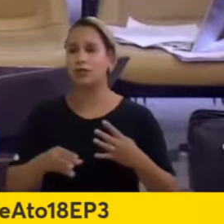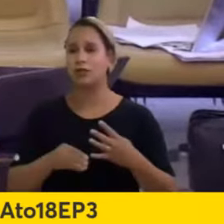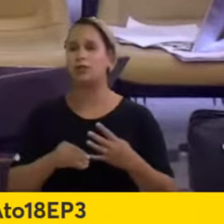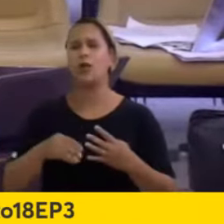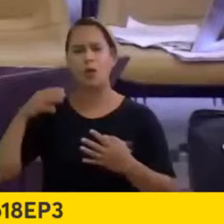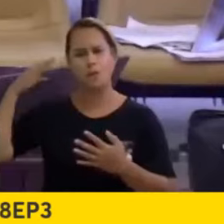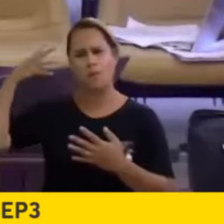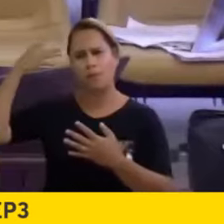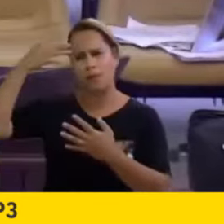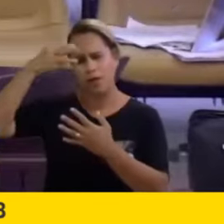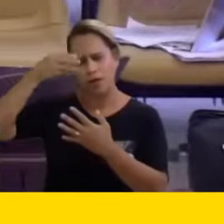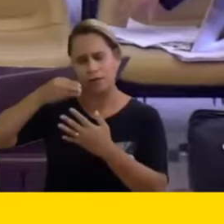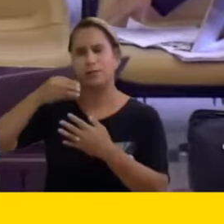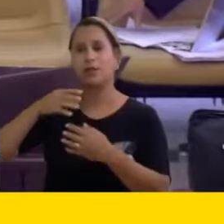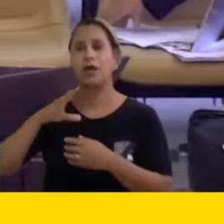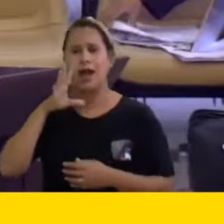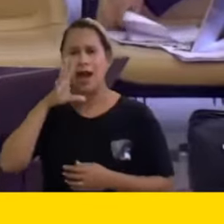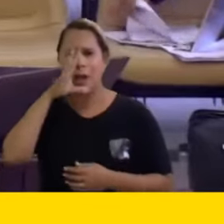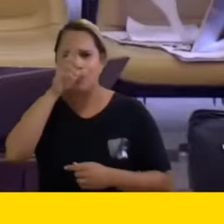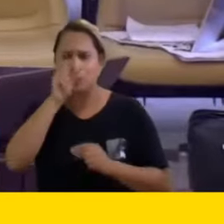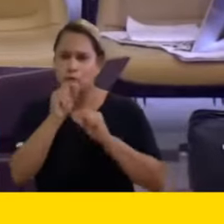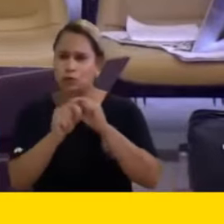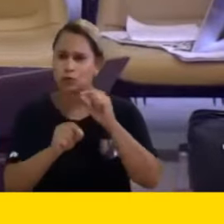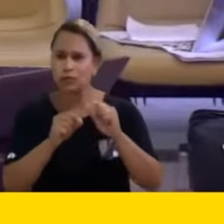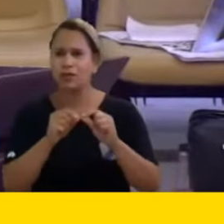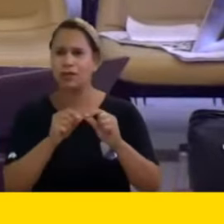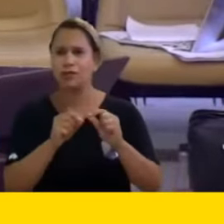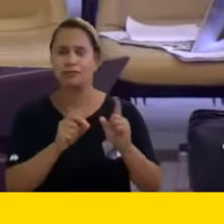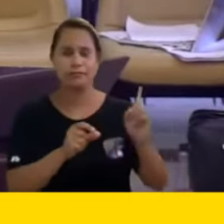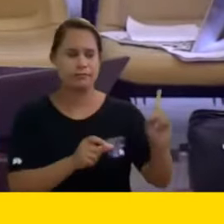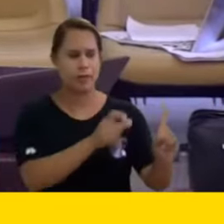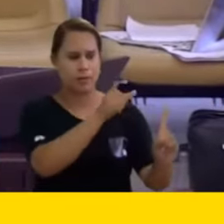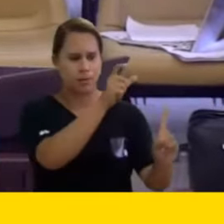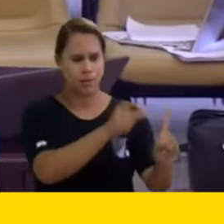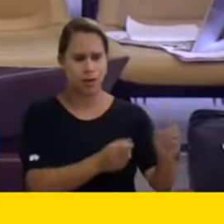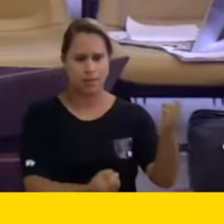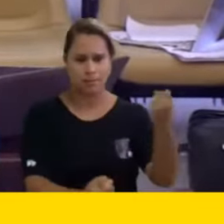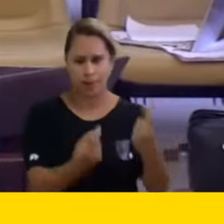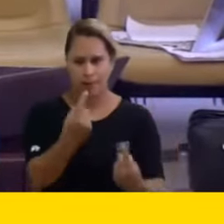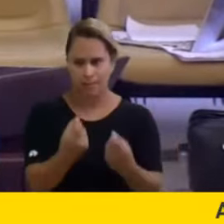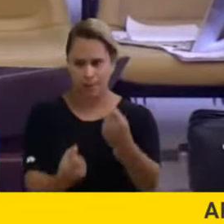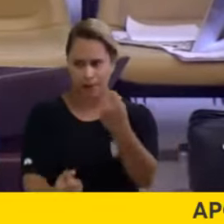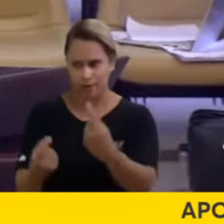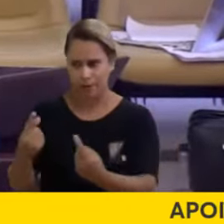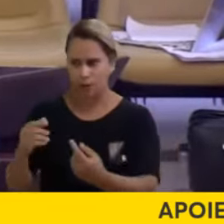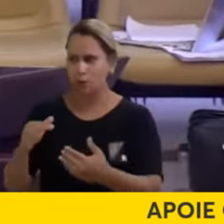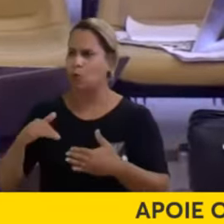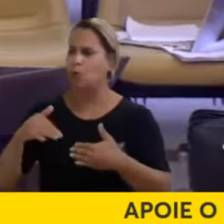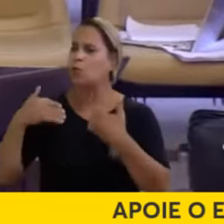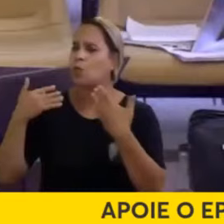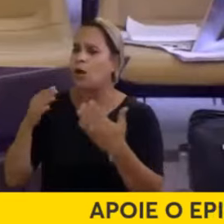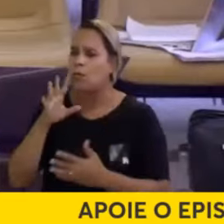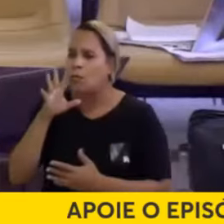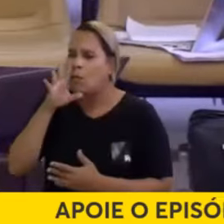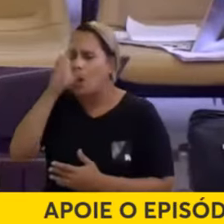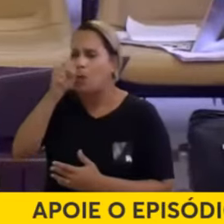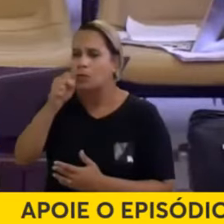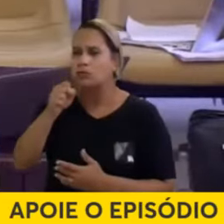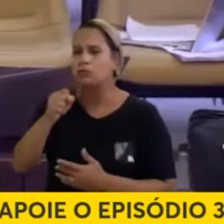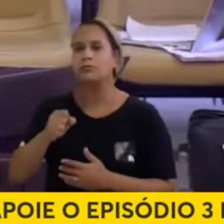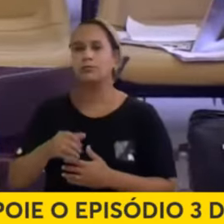claramente que o abuso tem que ser individualizado o abuso tem que ser indicado Qual é o abuso traz para mim eu deixei